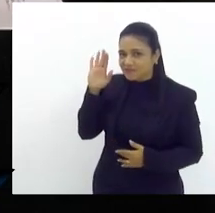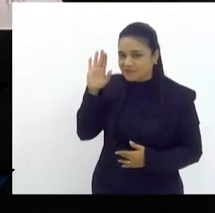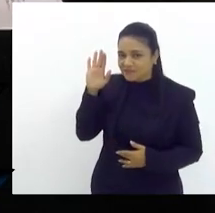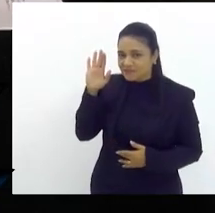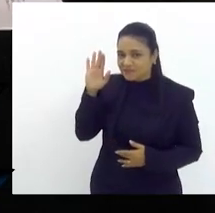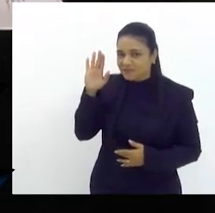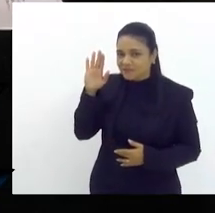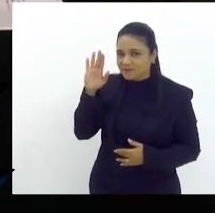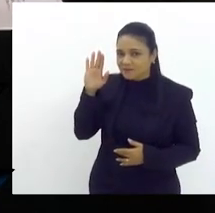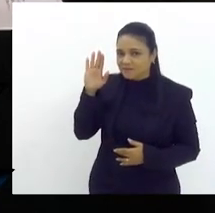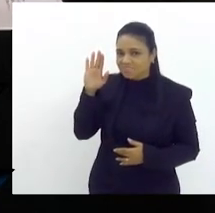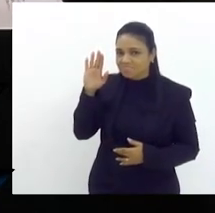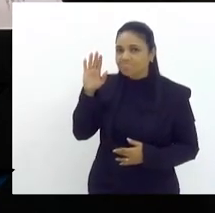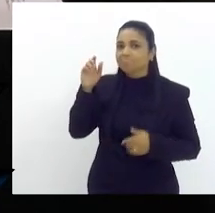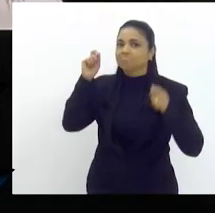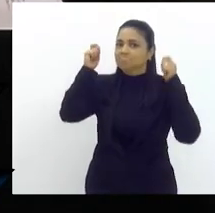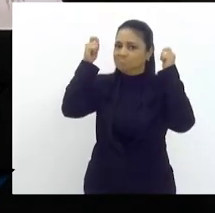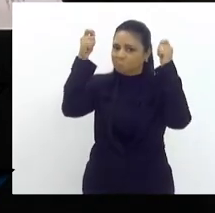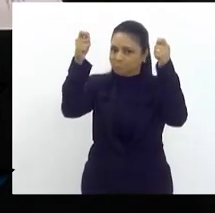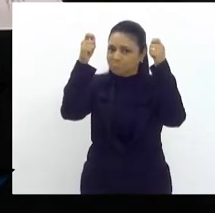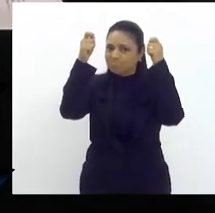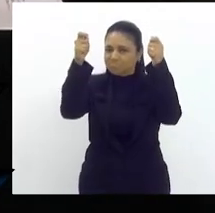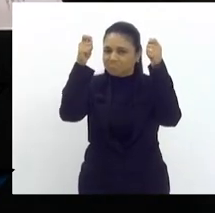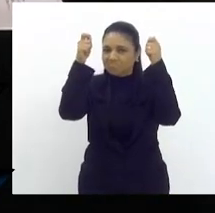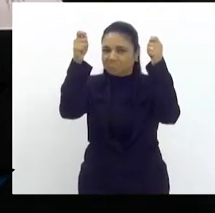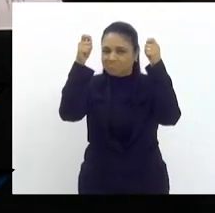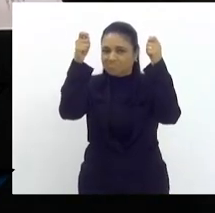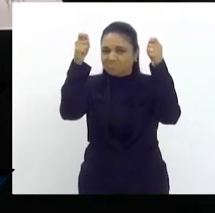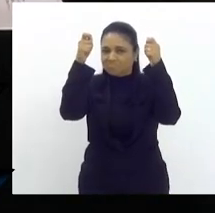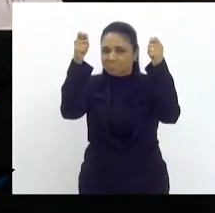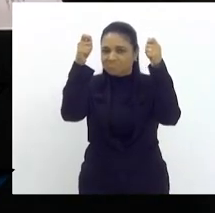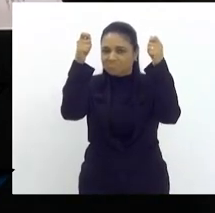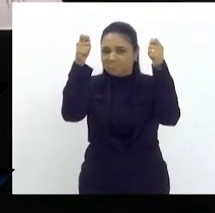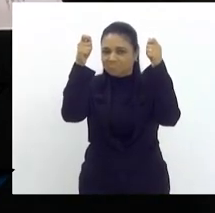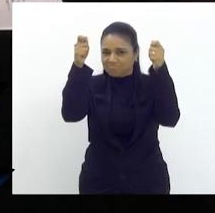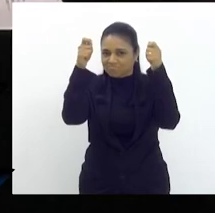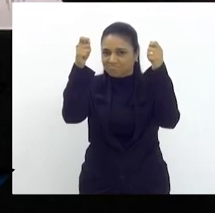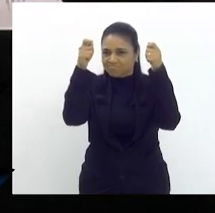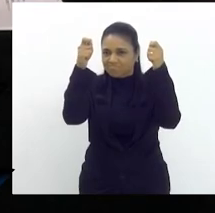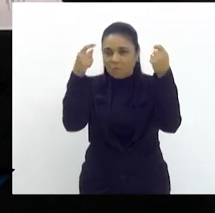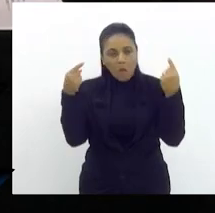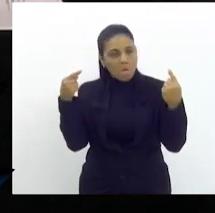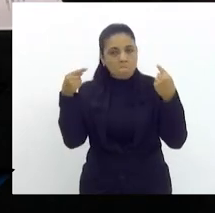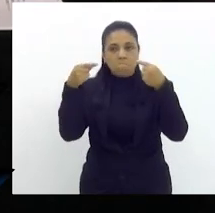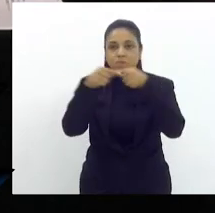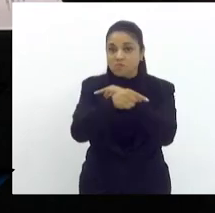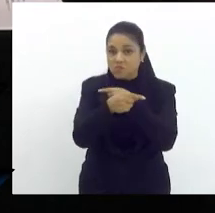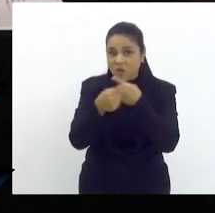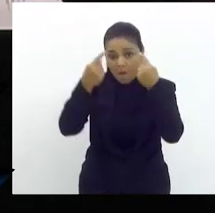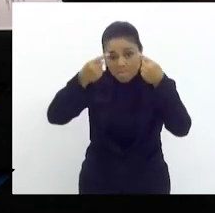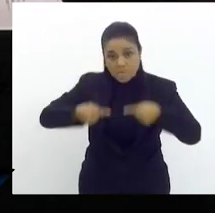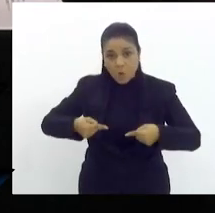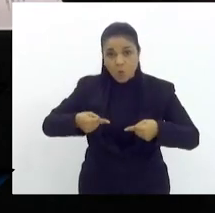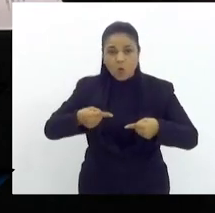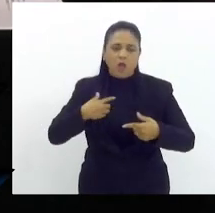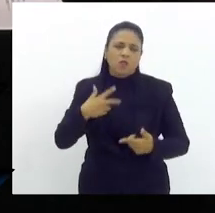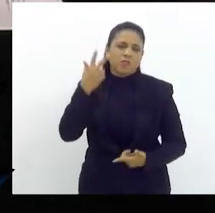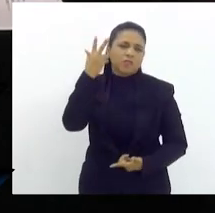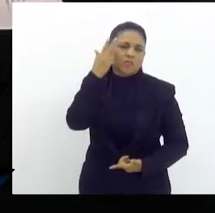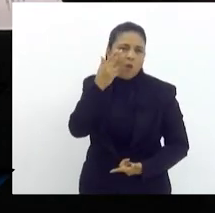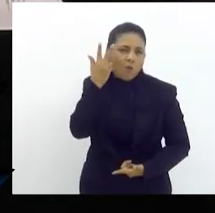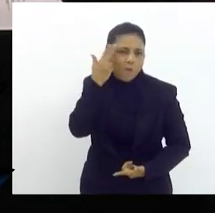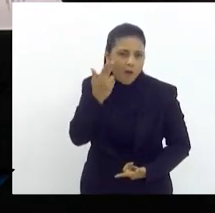trazer manifestações que gerem impacto é normal da política